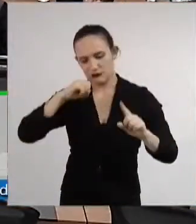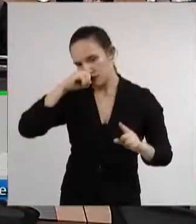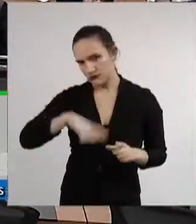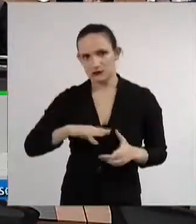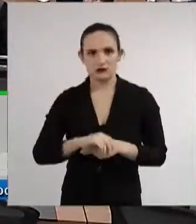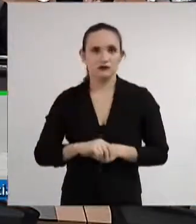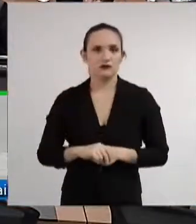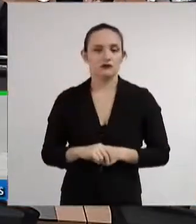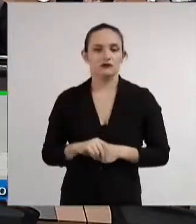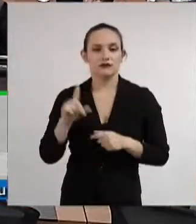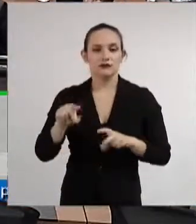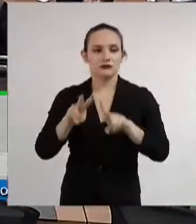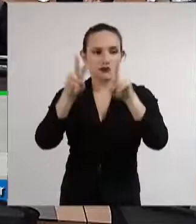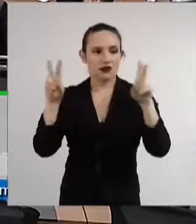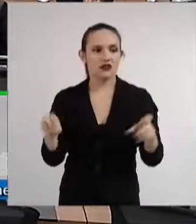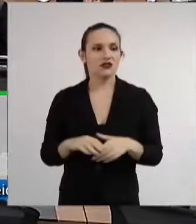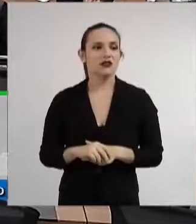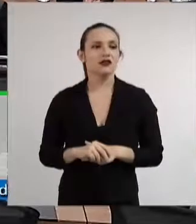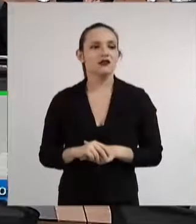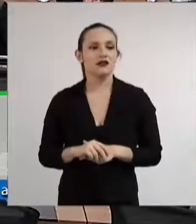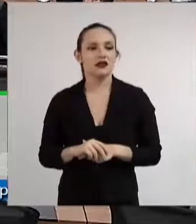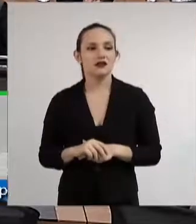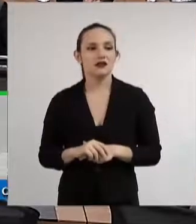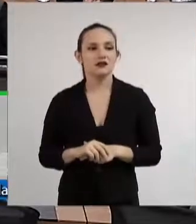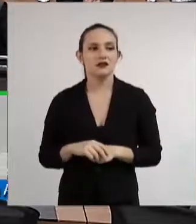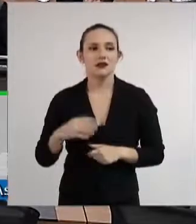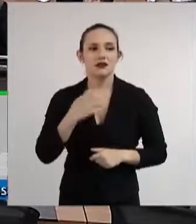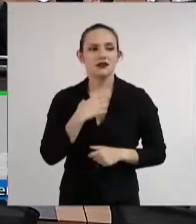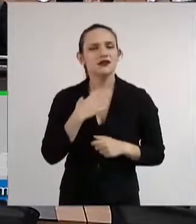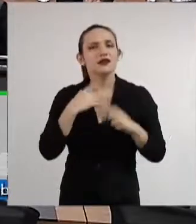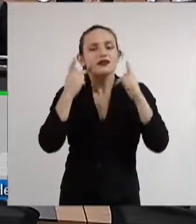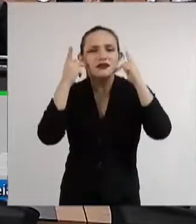a esse tema que nos envergonham,